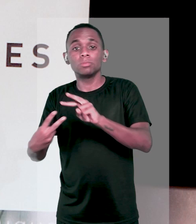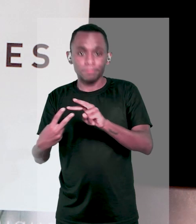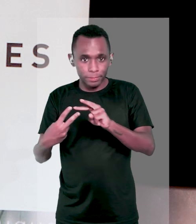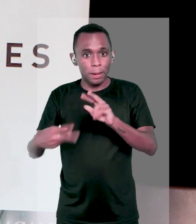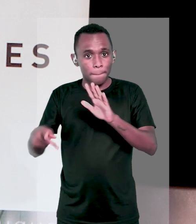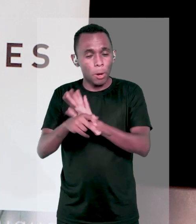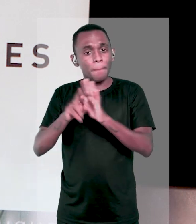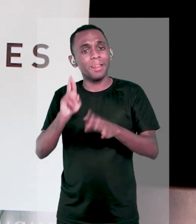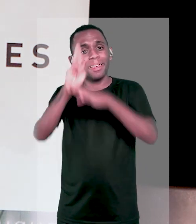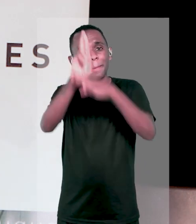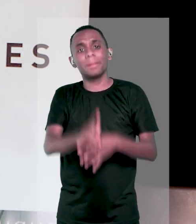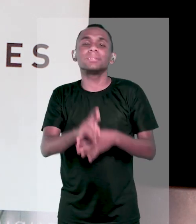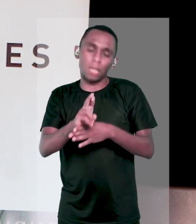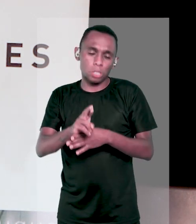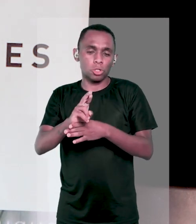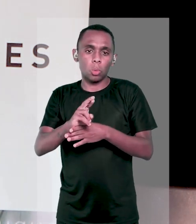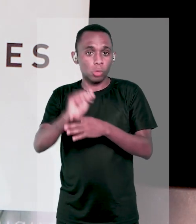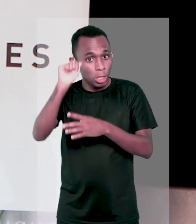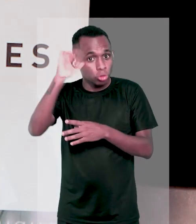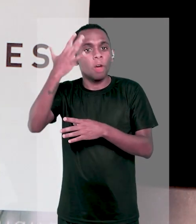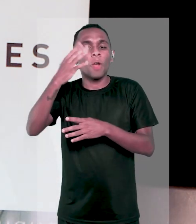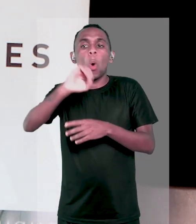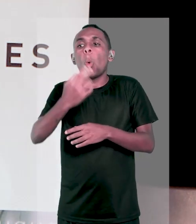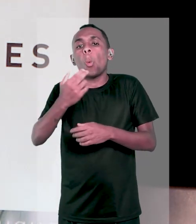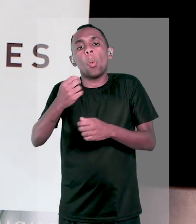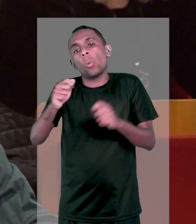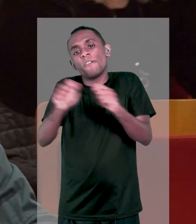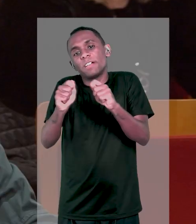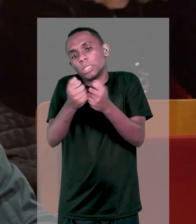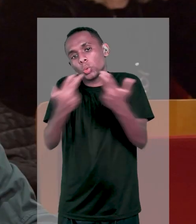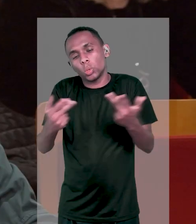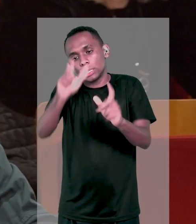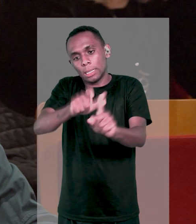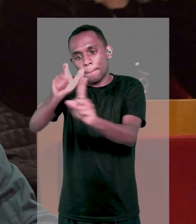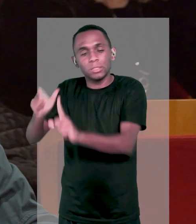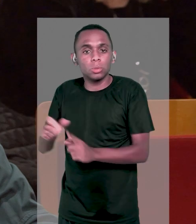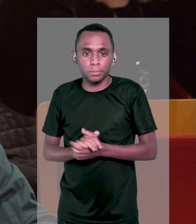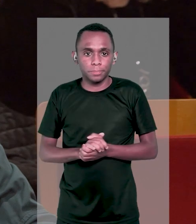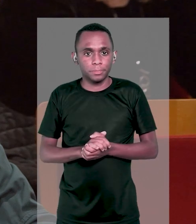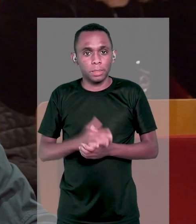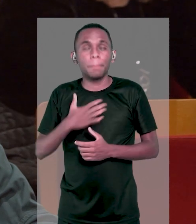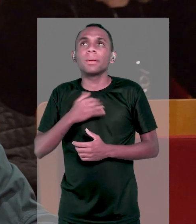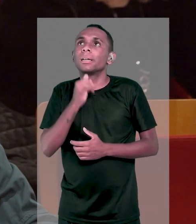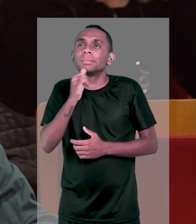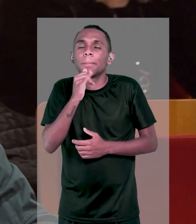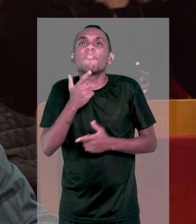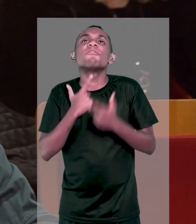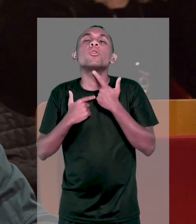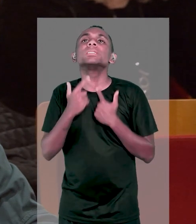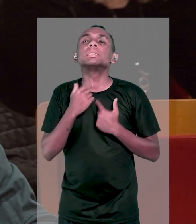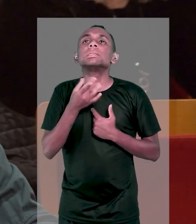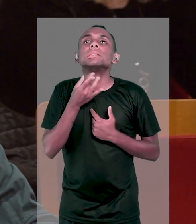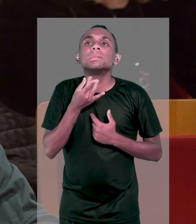mantém vivo mas é inútil no sentido que o Valéry está dizendo inútil no sentido reflexivo na plateia diversas